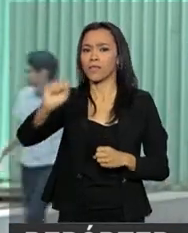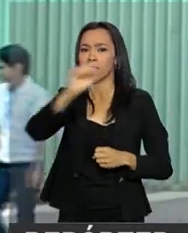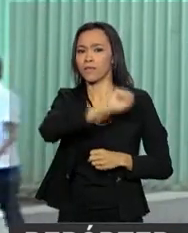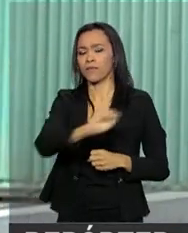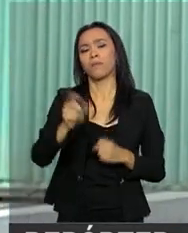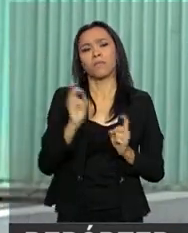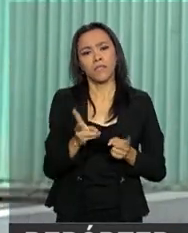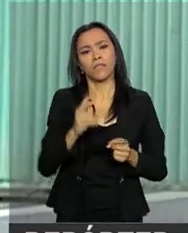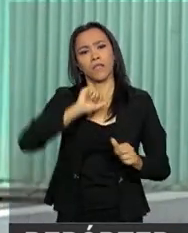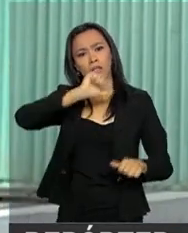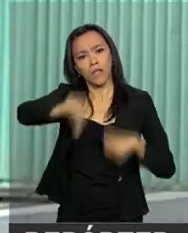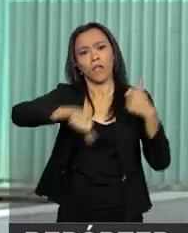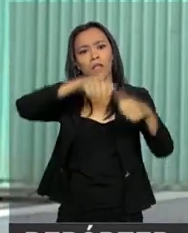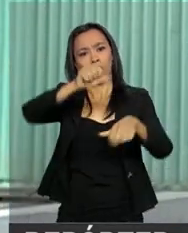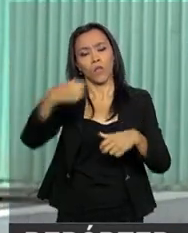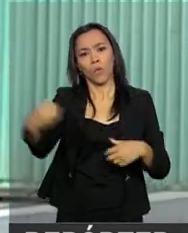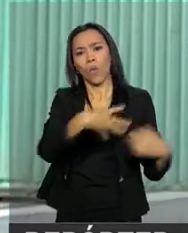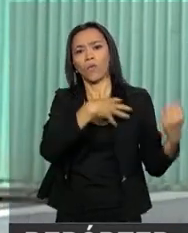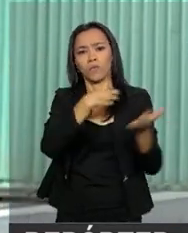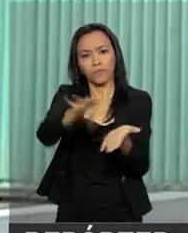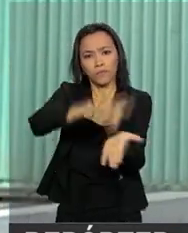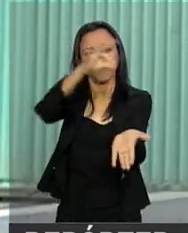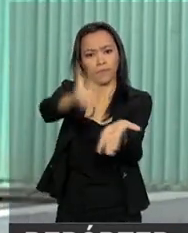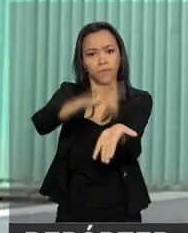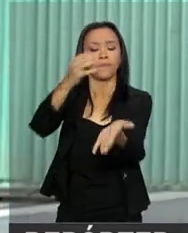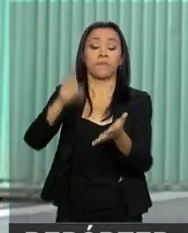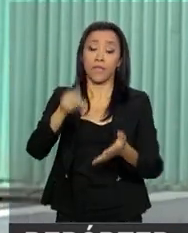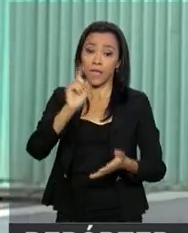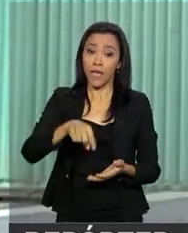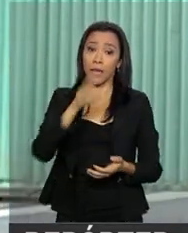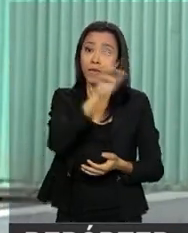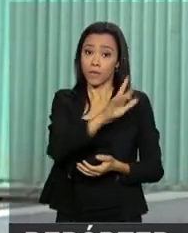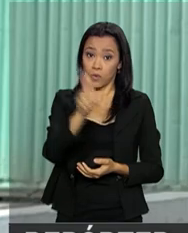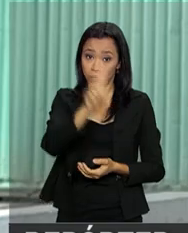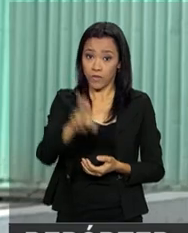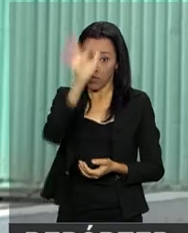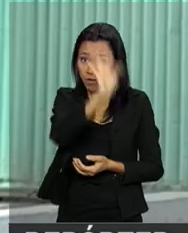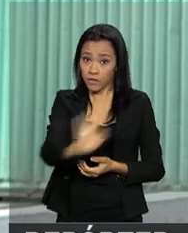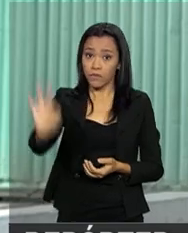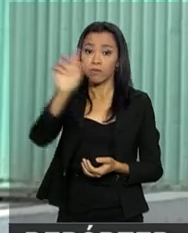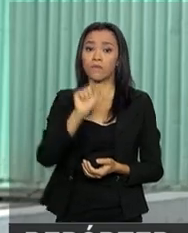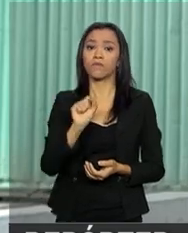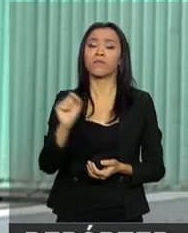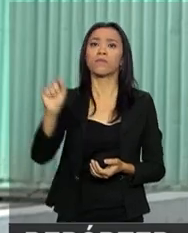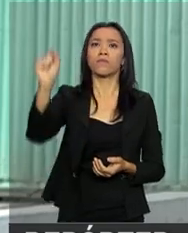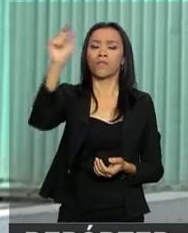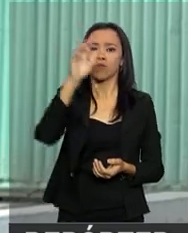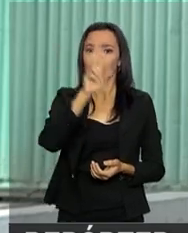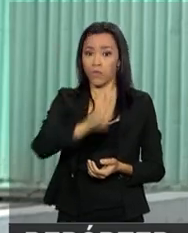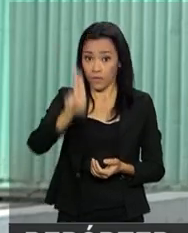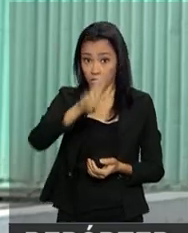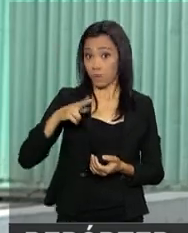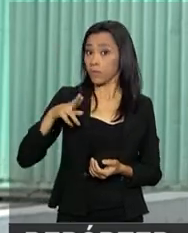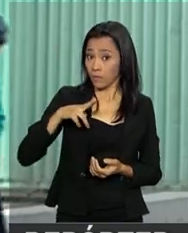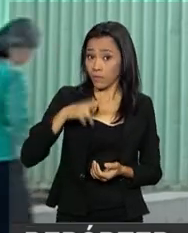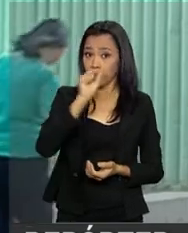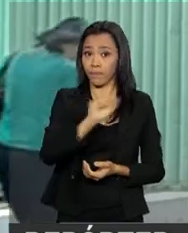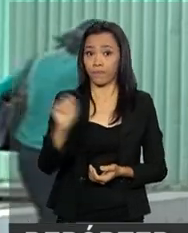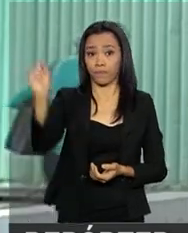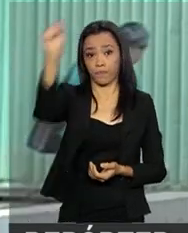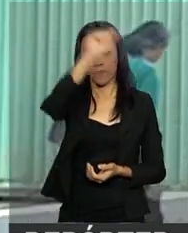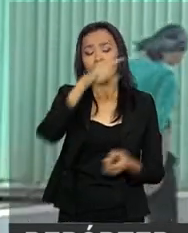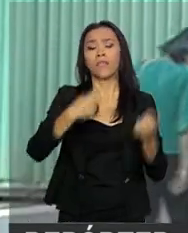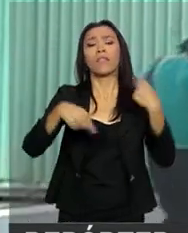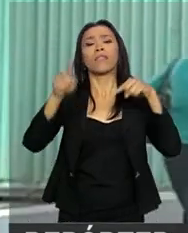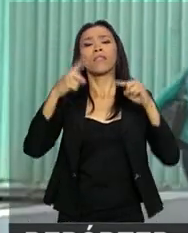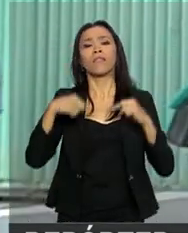feitos inicialmente pelas instituições de ensino superior. Depois, os alunos devem acessar o sistema